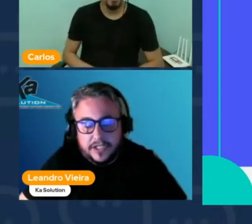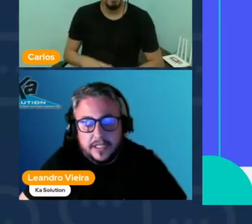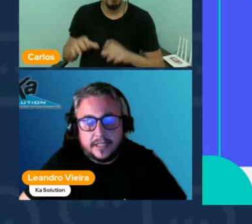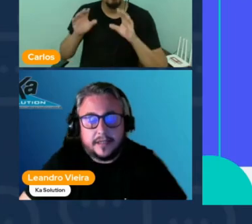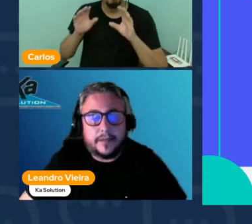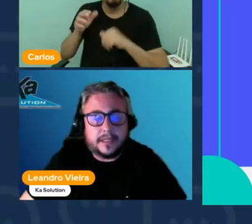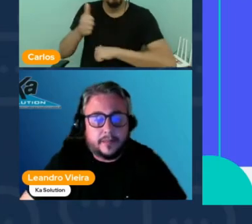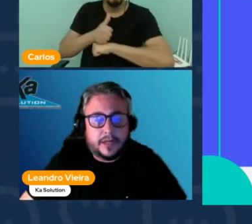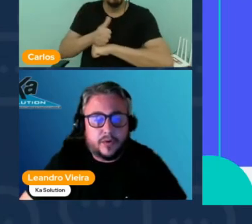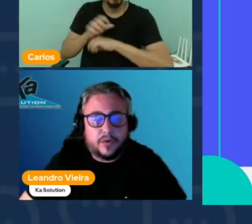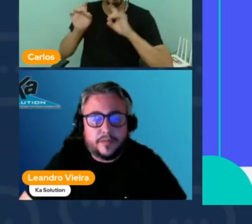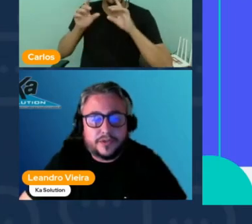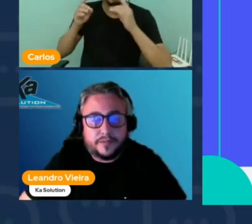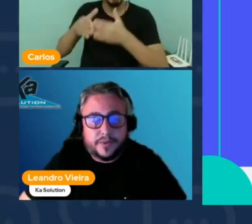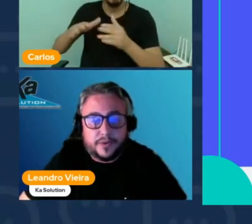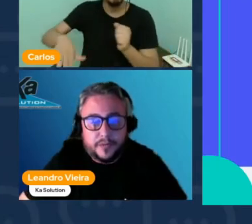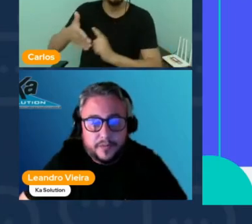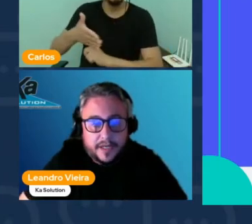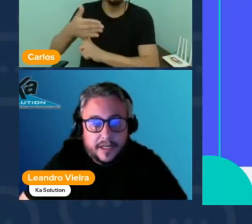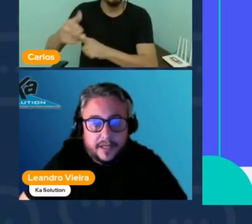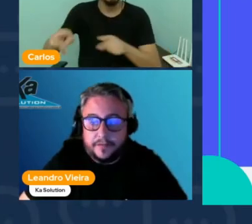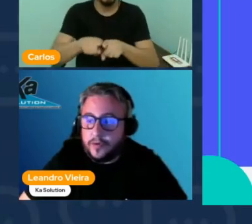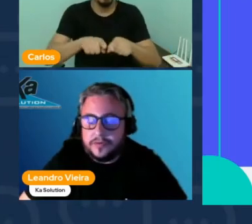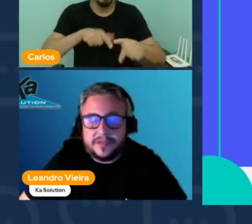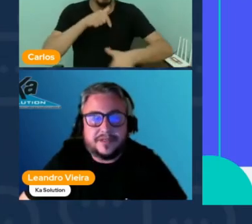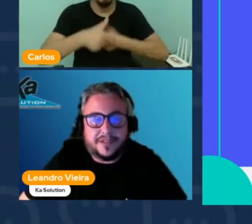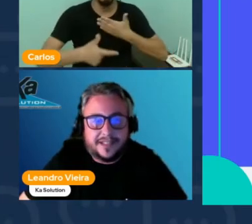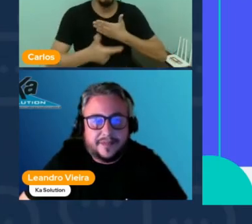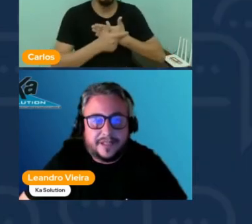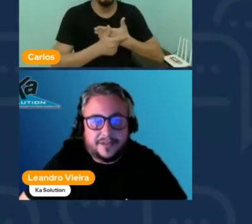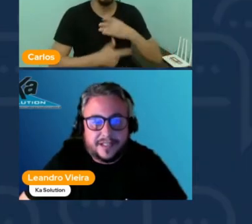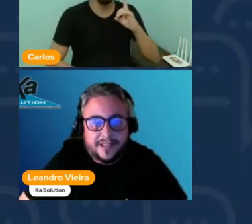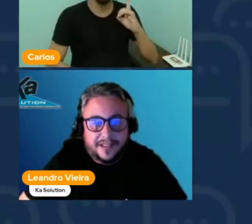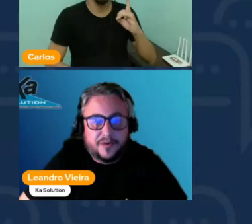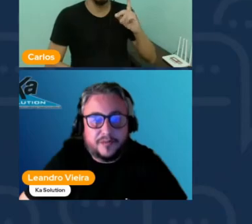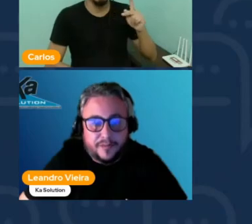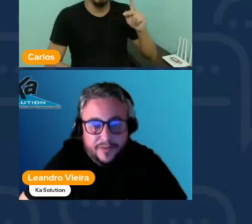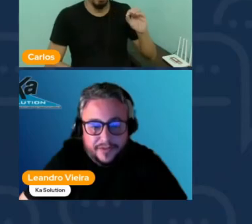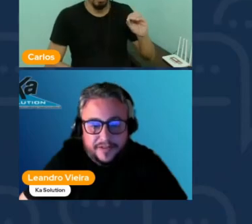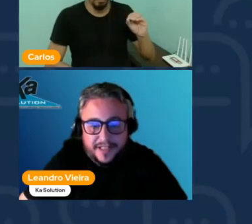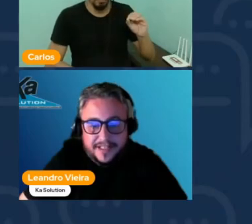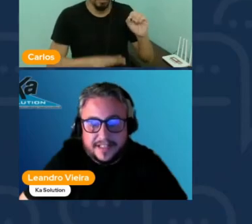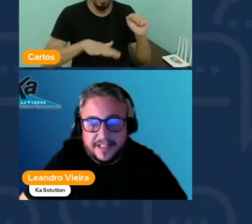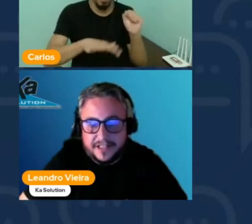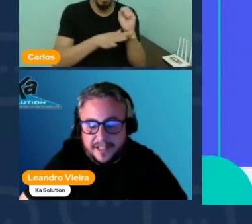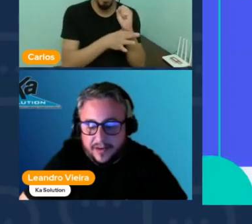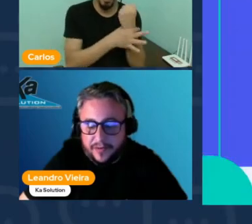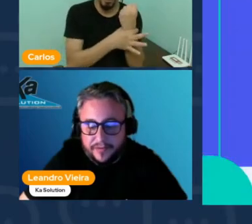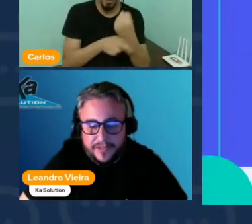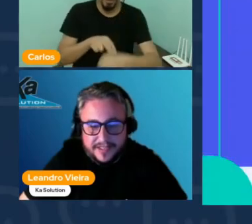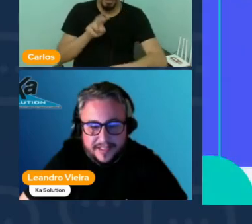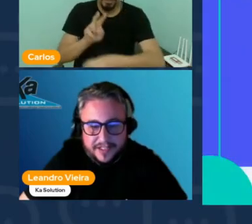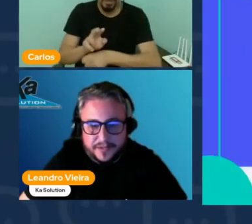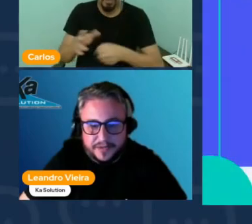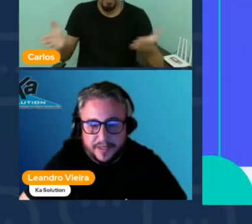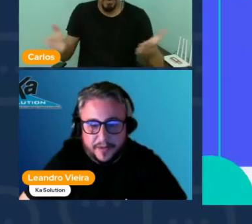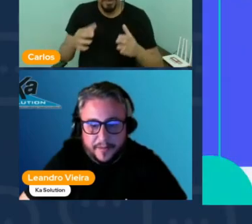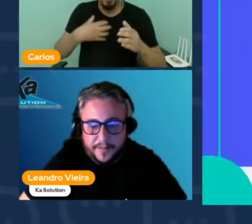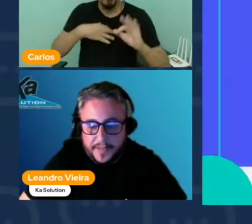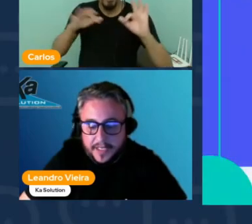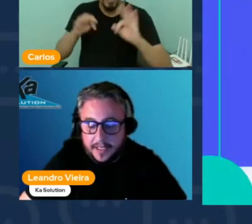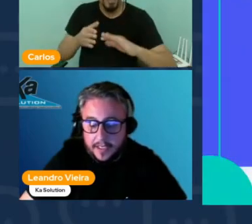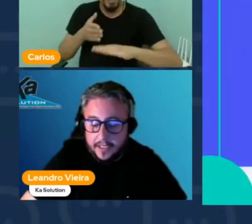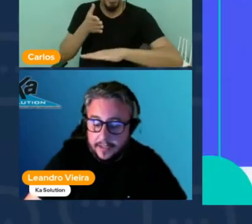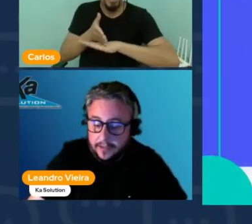para vocês. Vamos lá. E vou conduzir o treinamento aqui. Muito feliz aqui de estar com vocês,